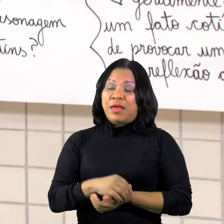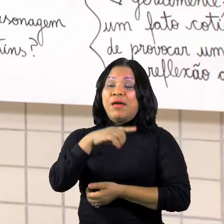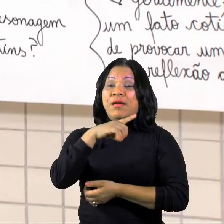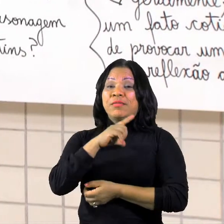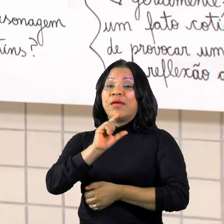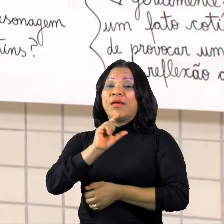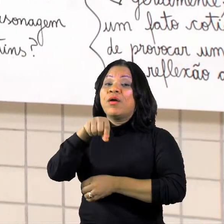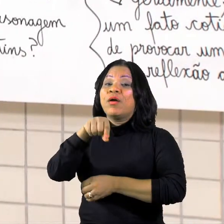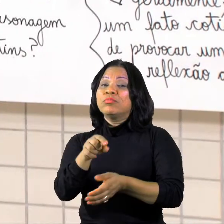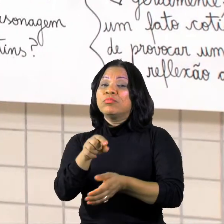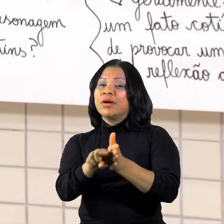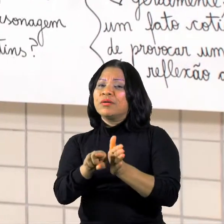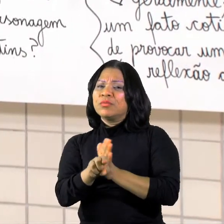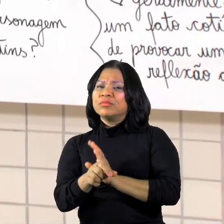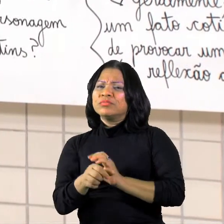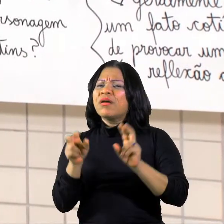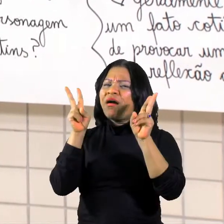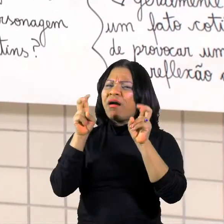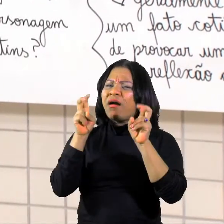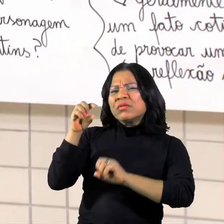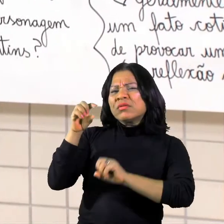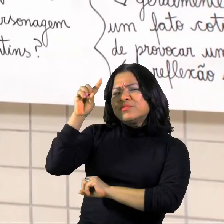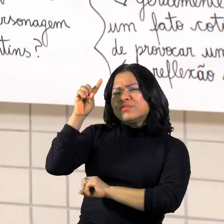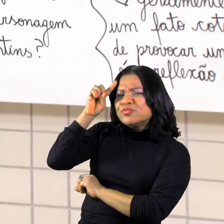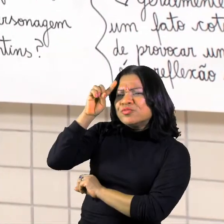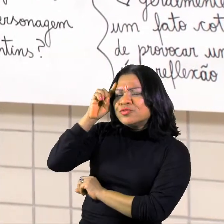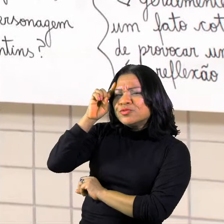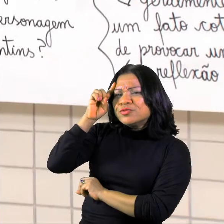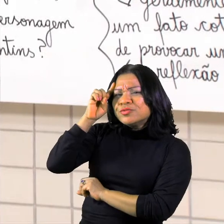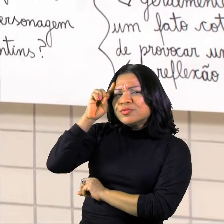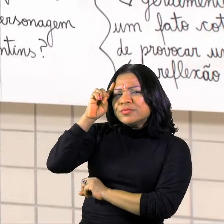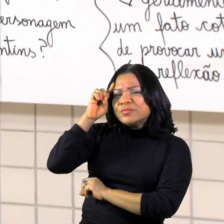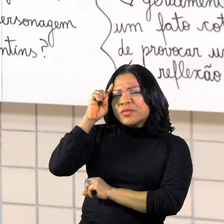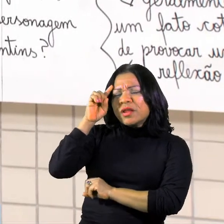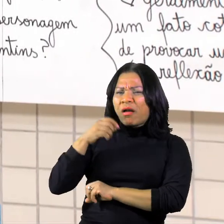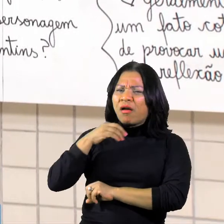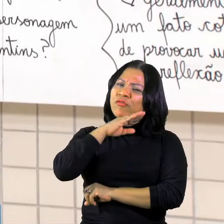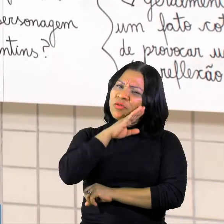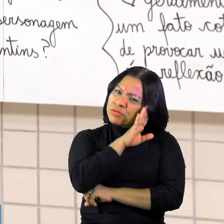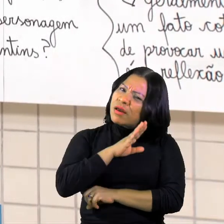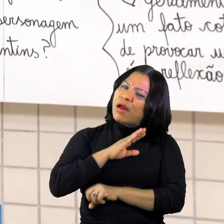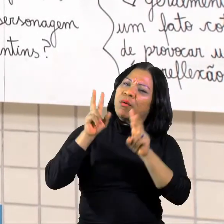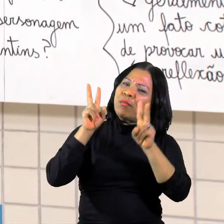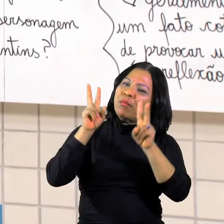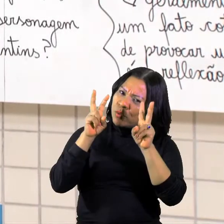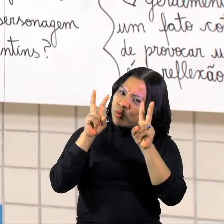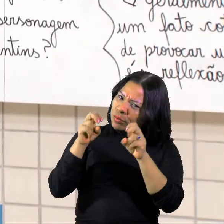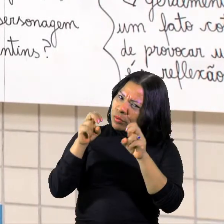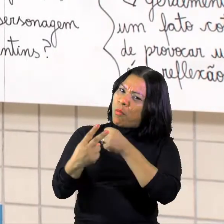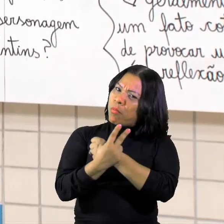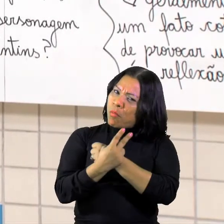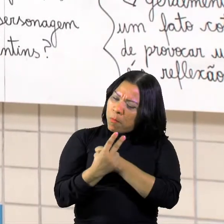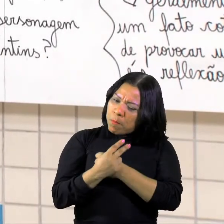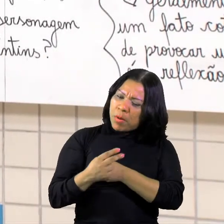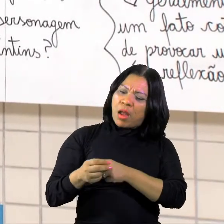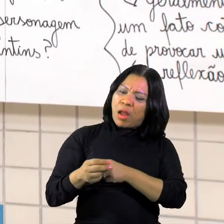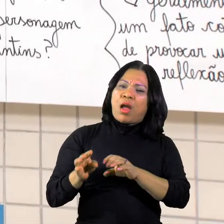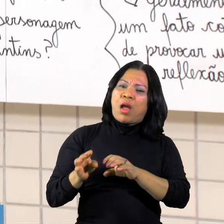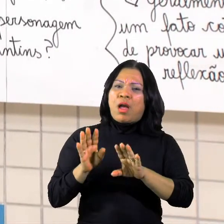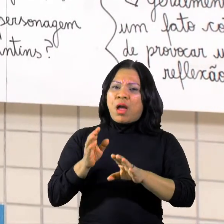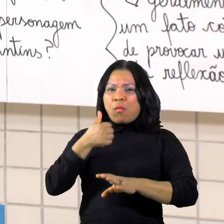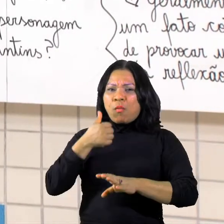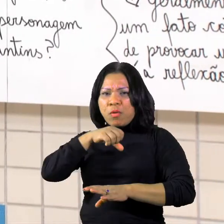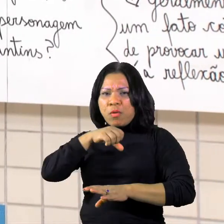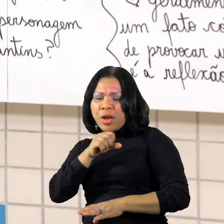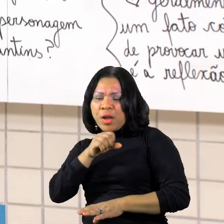um tema do cotidiano? Vocês acham que esse tema dos pais está protegendo os filhos, de não